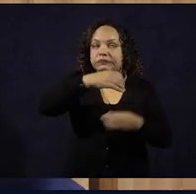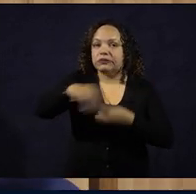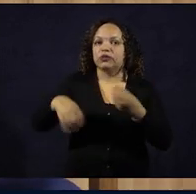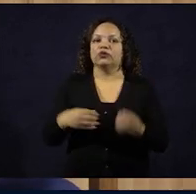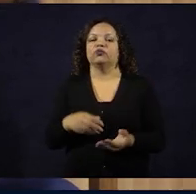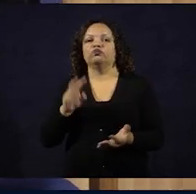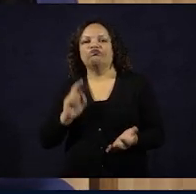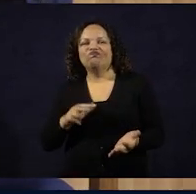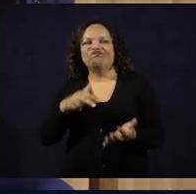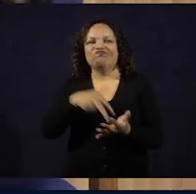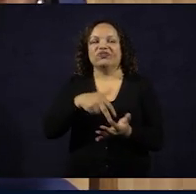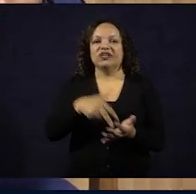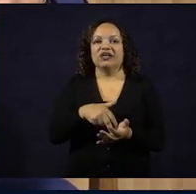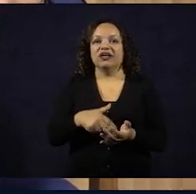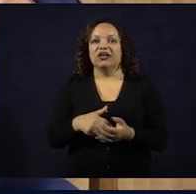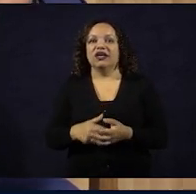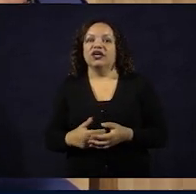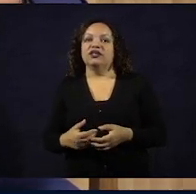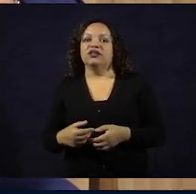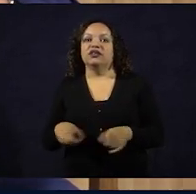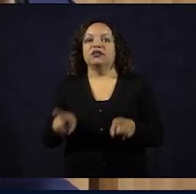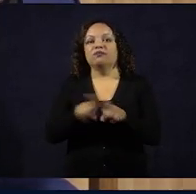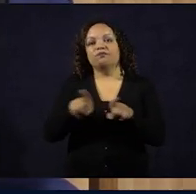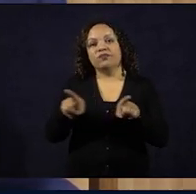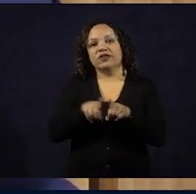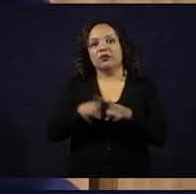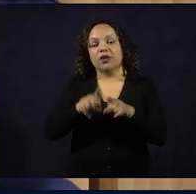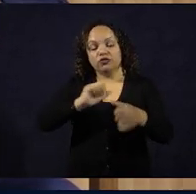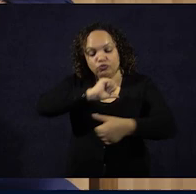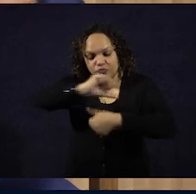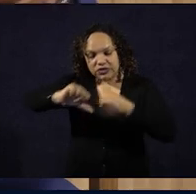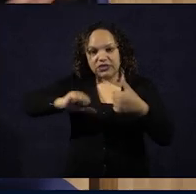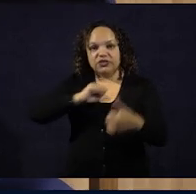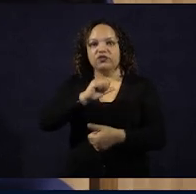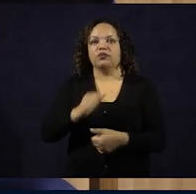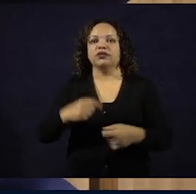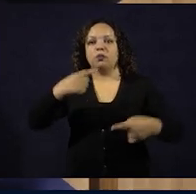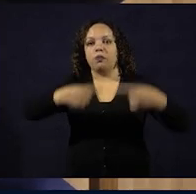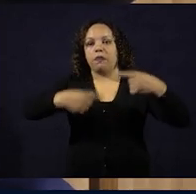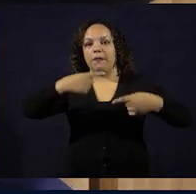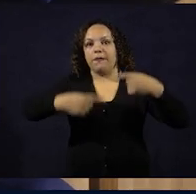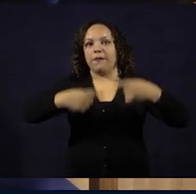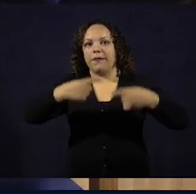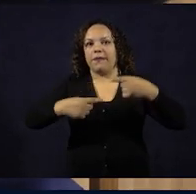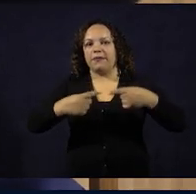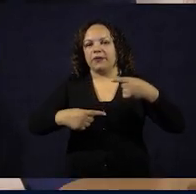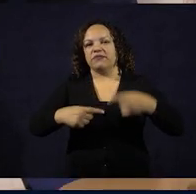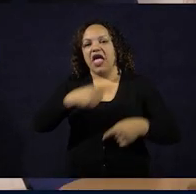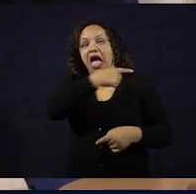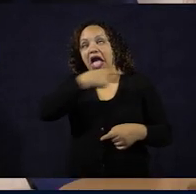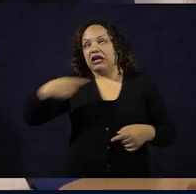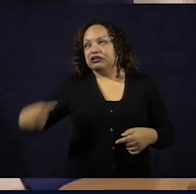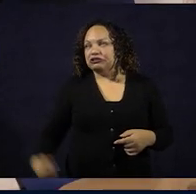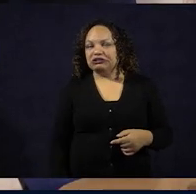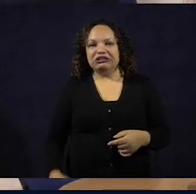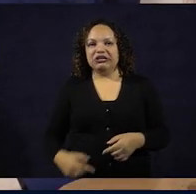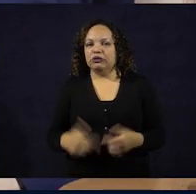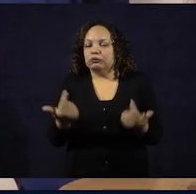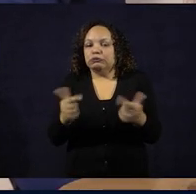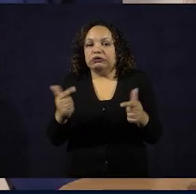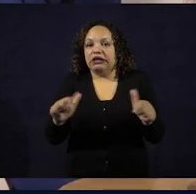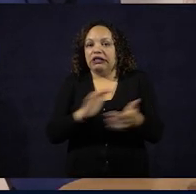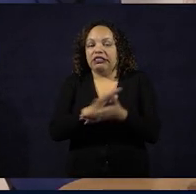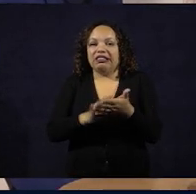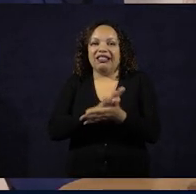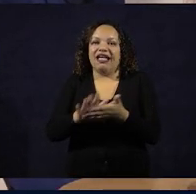e ainda no ambiente de troca política né que parece Ah não a China não tem troca política tal aquilo ali